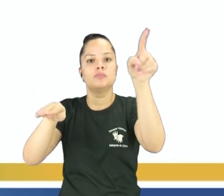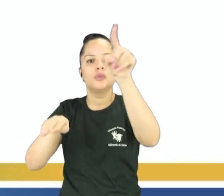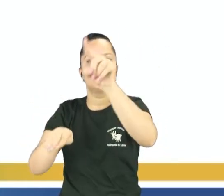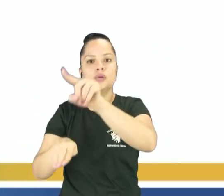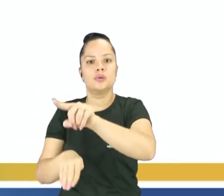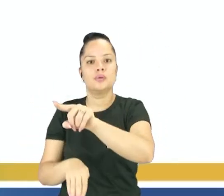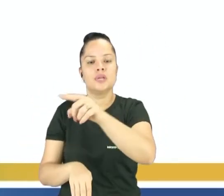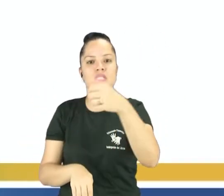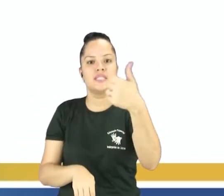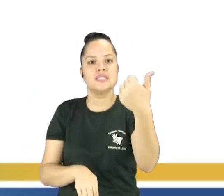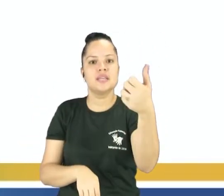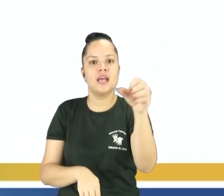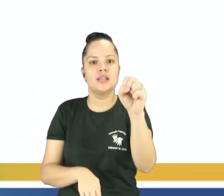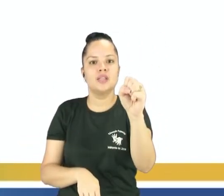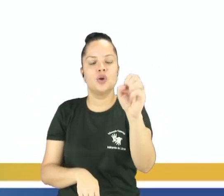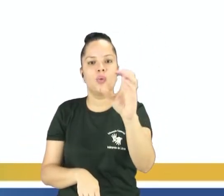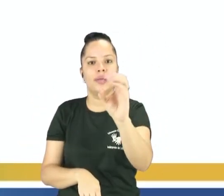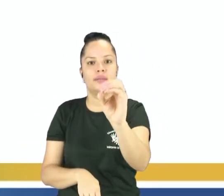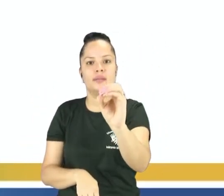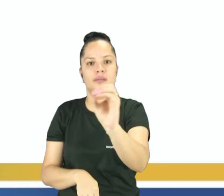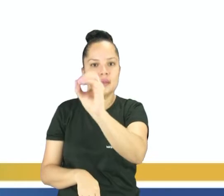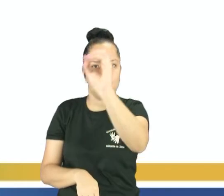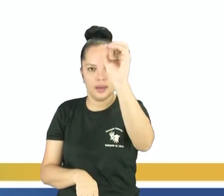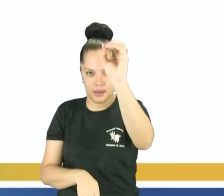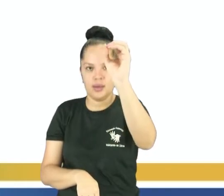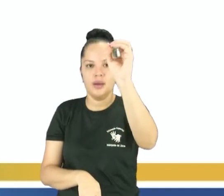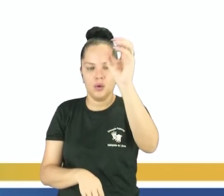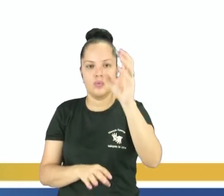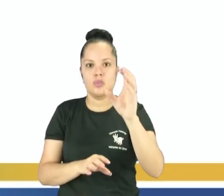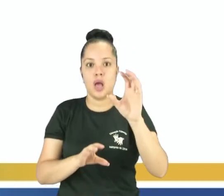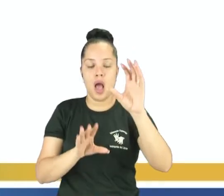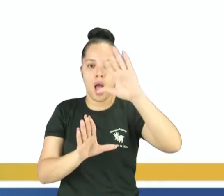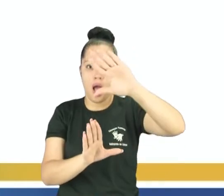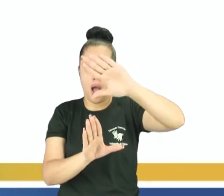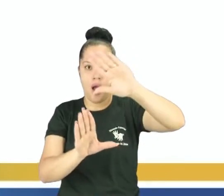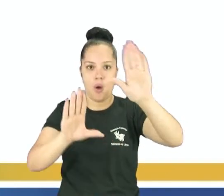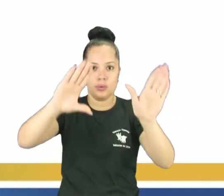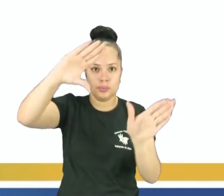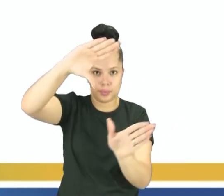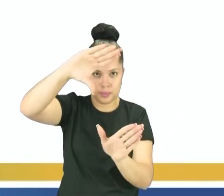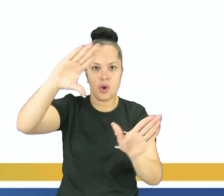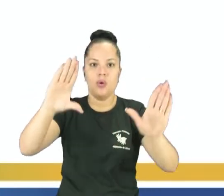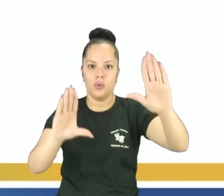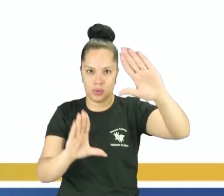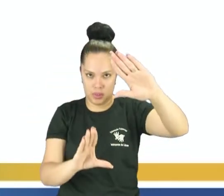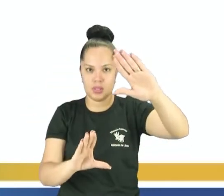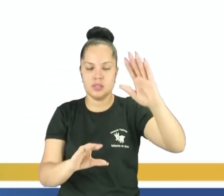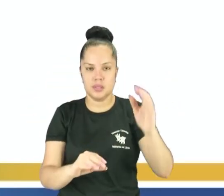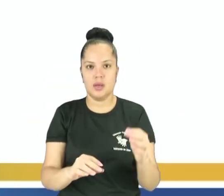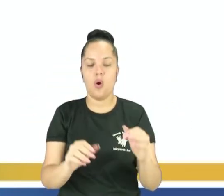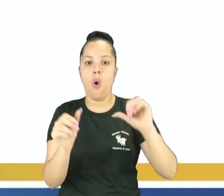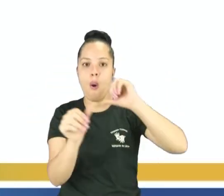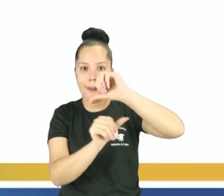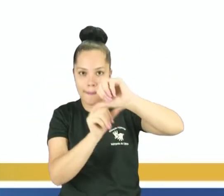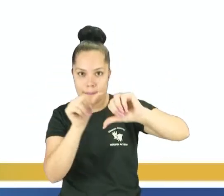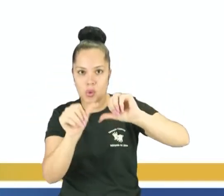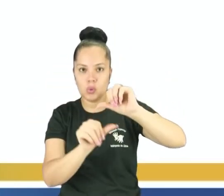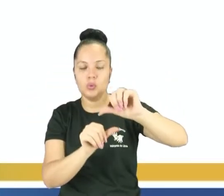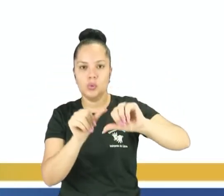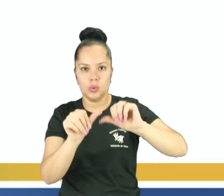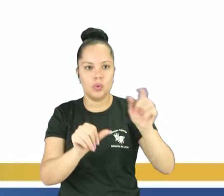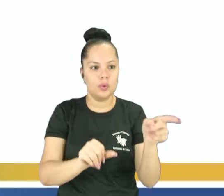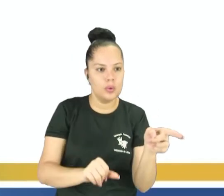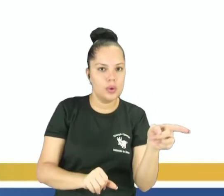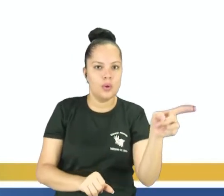no sentido horário do primeiro trapézio. Então, isso, gente, é a rotação. É uma simetria em que eu rodo uma figura, né, em torno